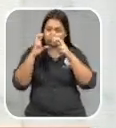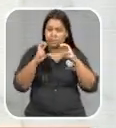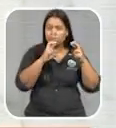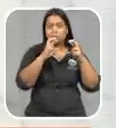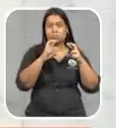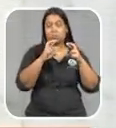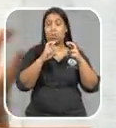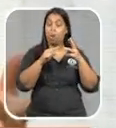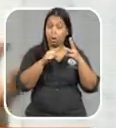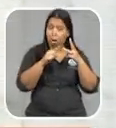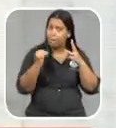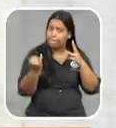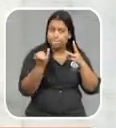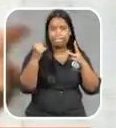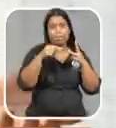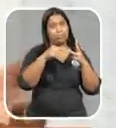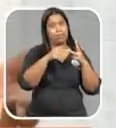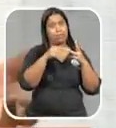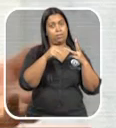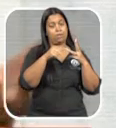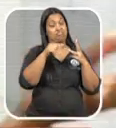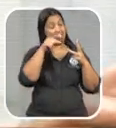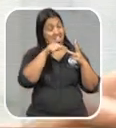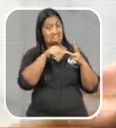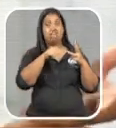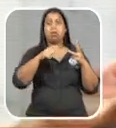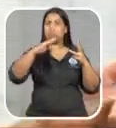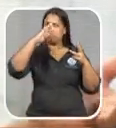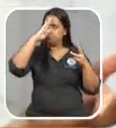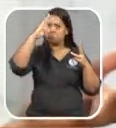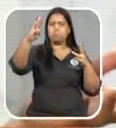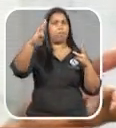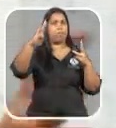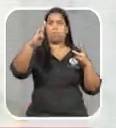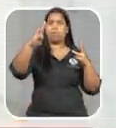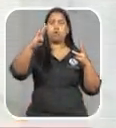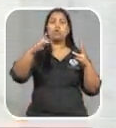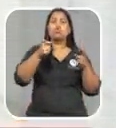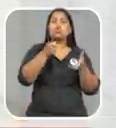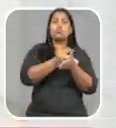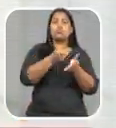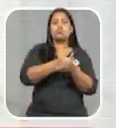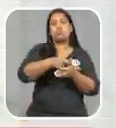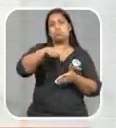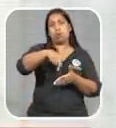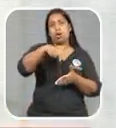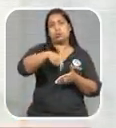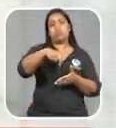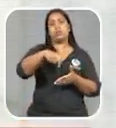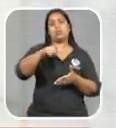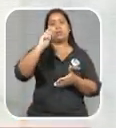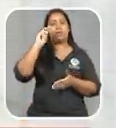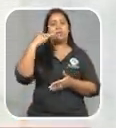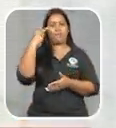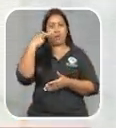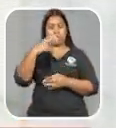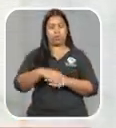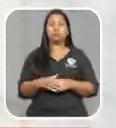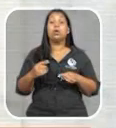Legislativo, porque é a política dos freios e contrapesos da democracia. Sem Poder